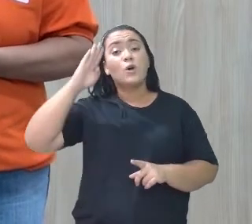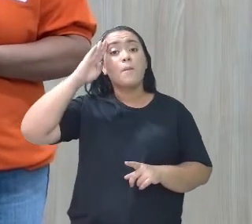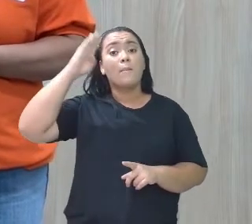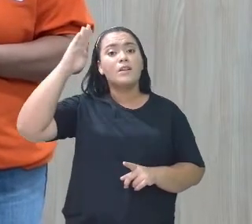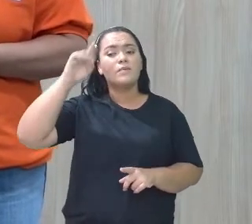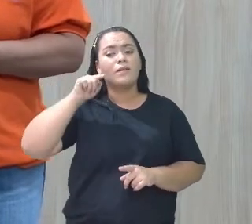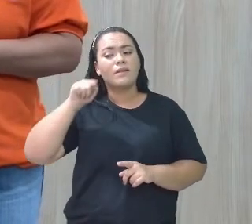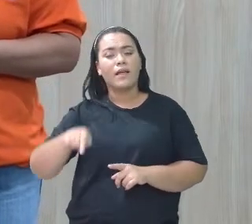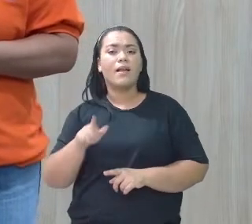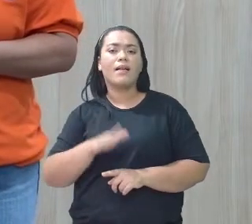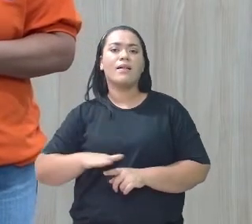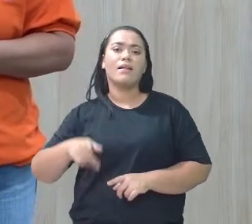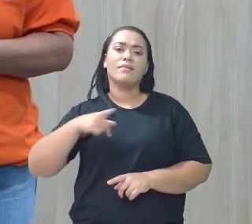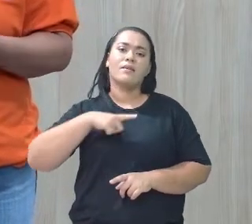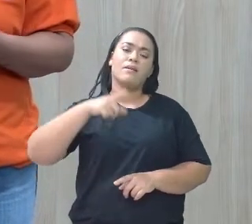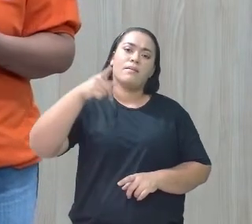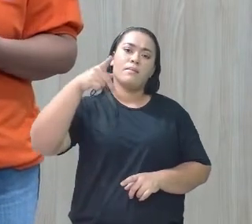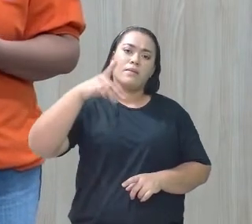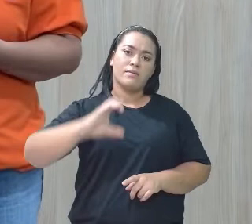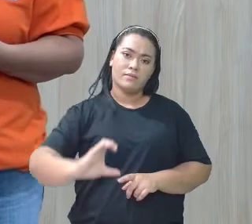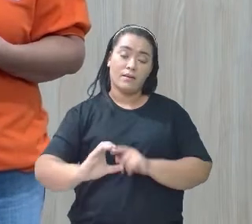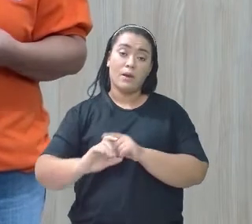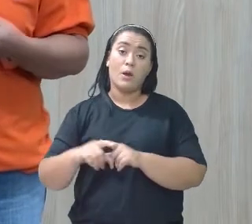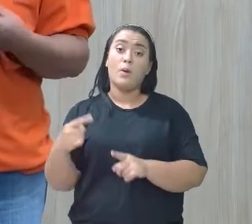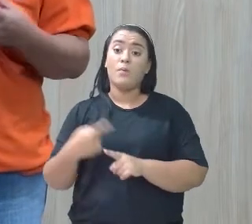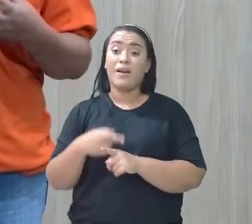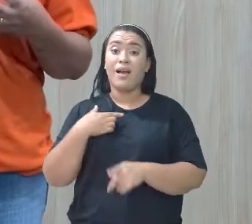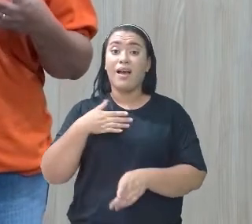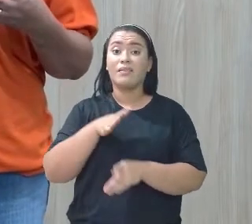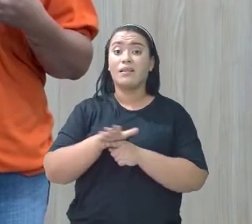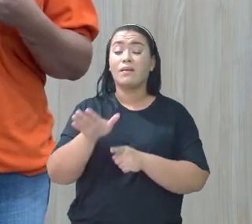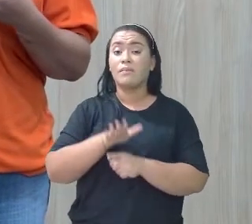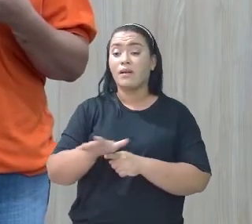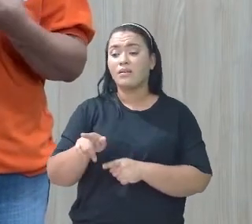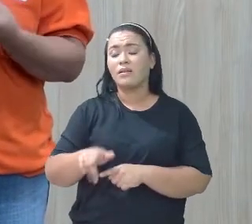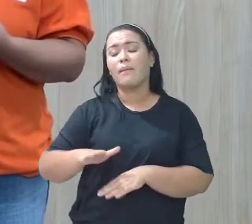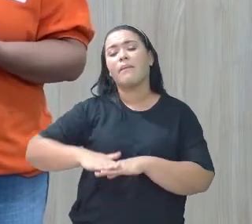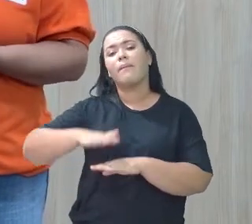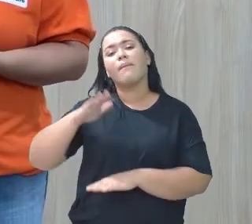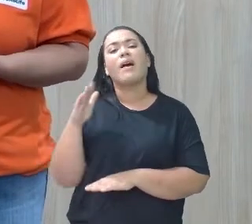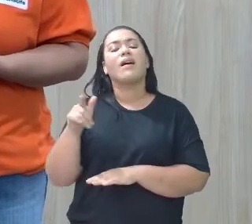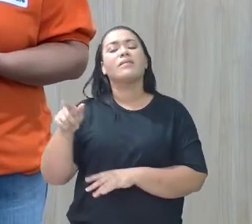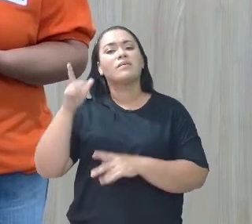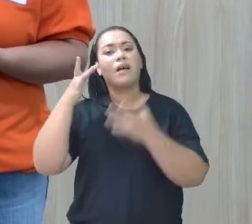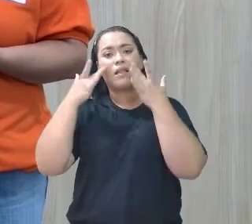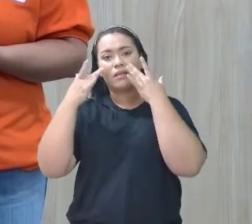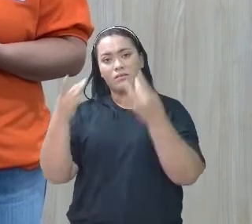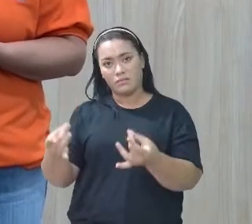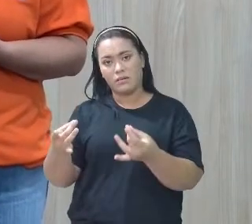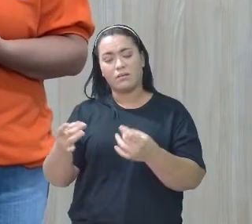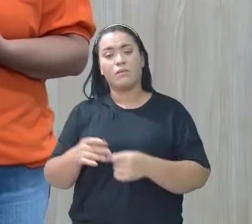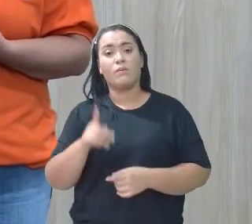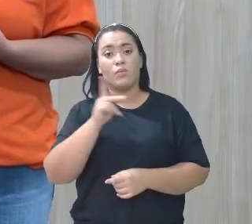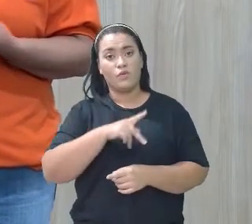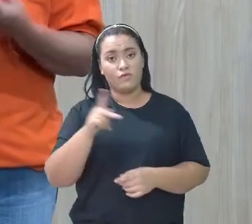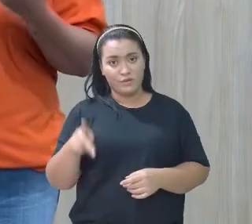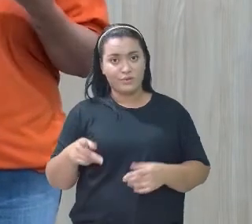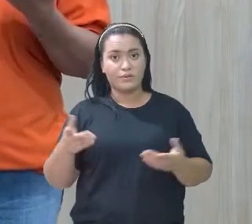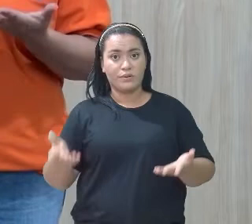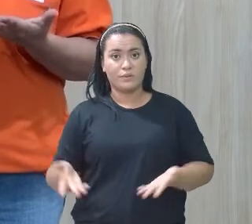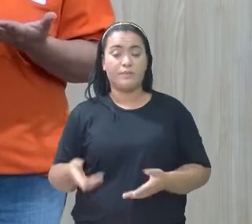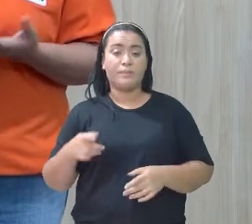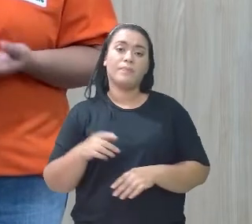com paralisia cerebral. Ela demanda uma maior atenção do